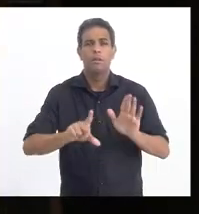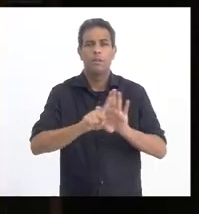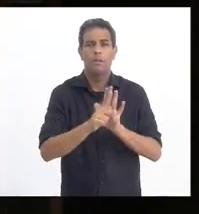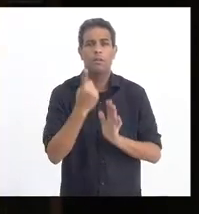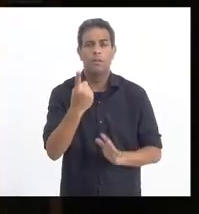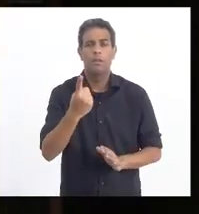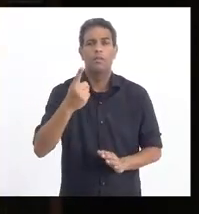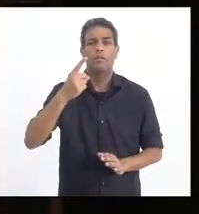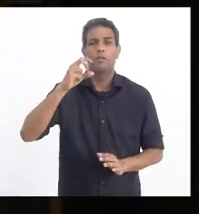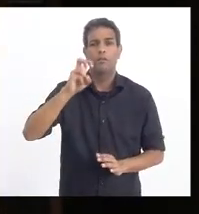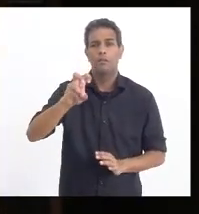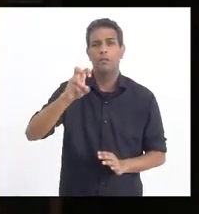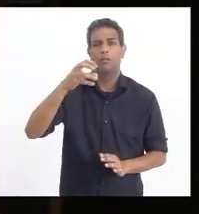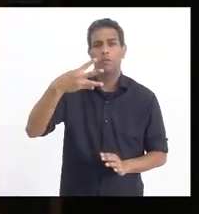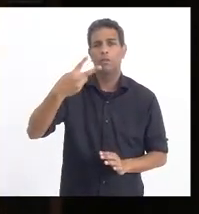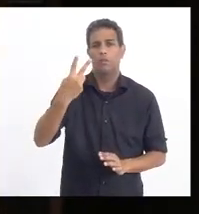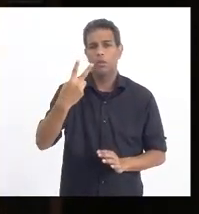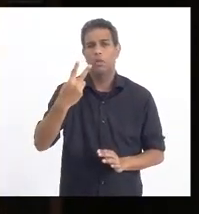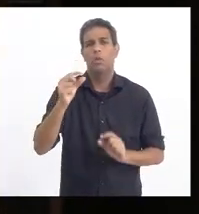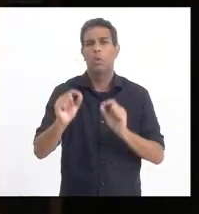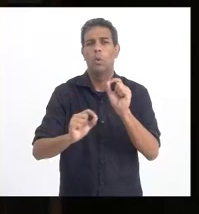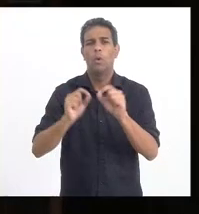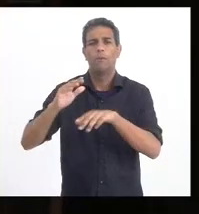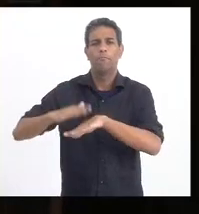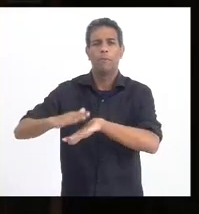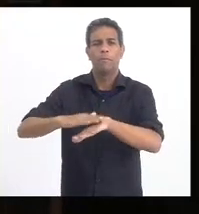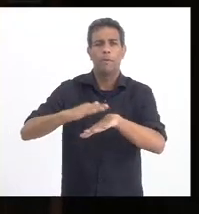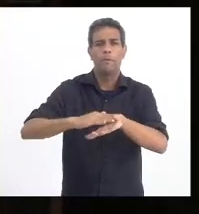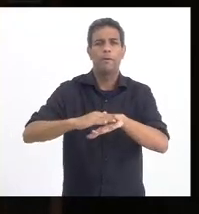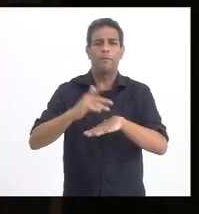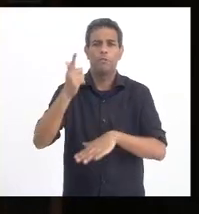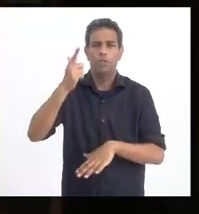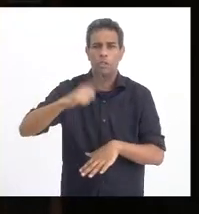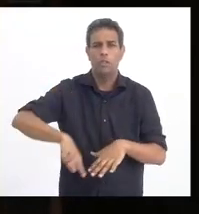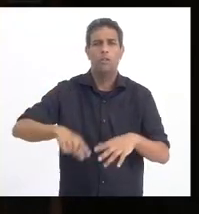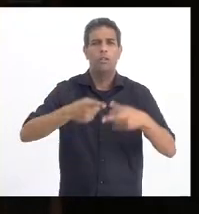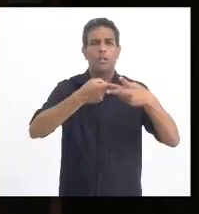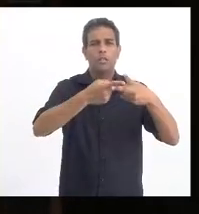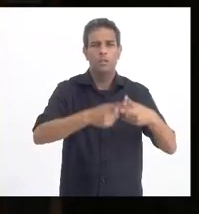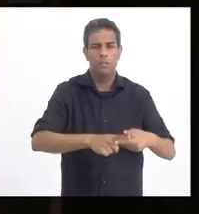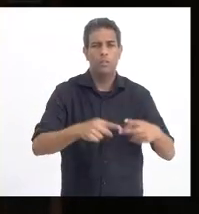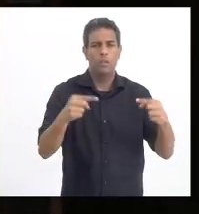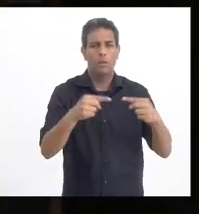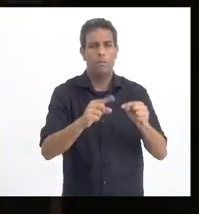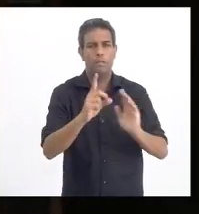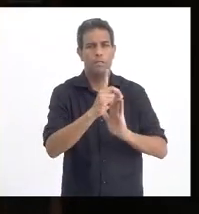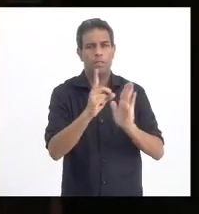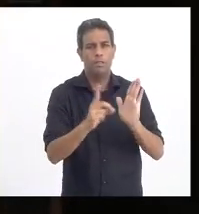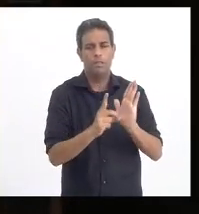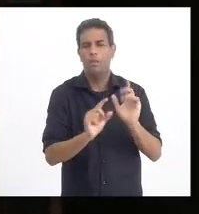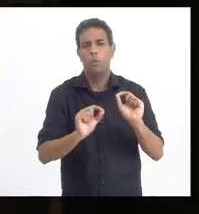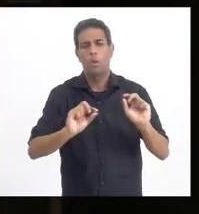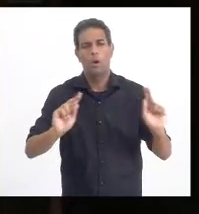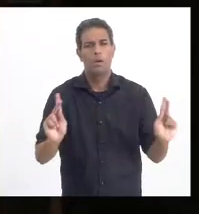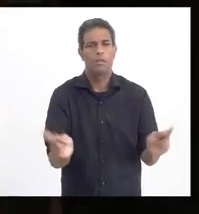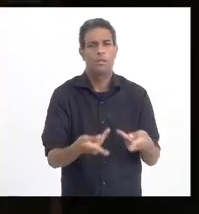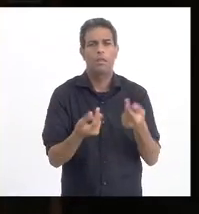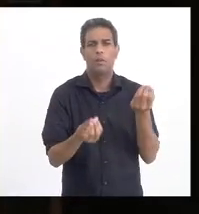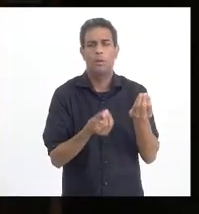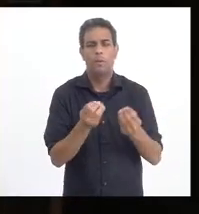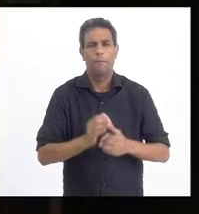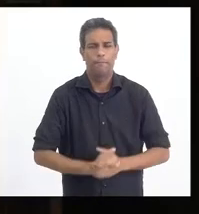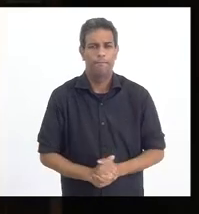1542 e permitiu que essa gratificação fosse novamente regulada por decreto o que acontece